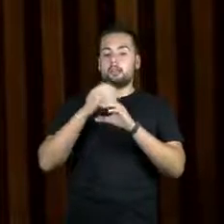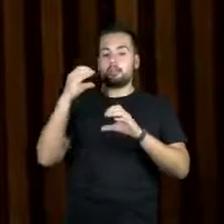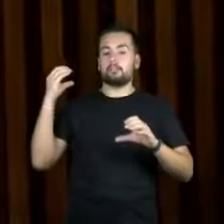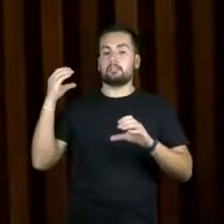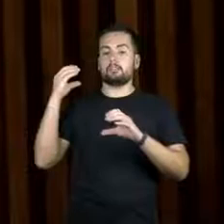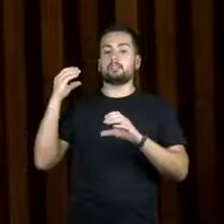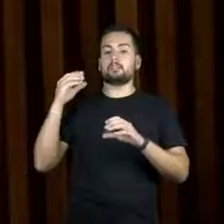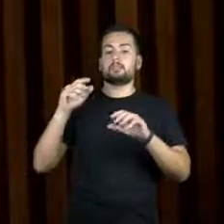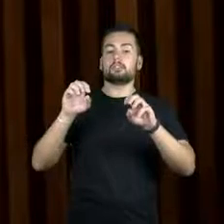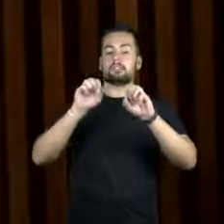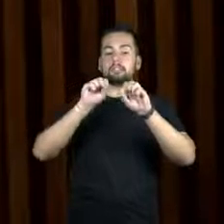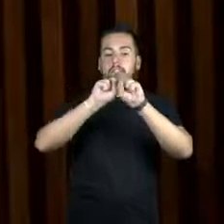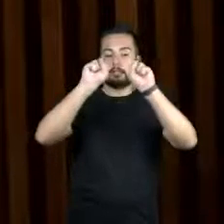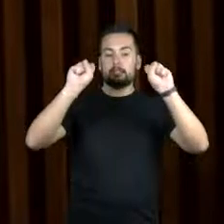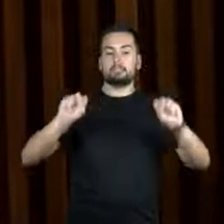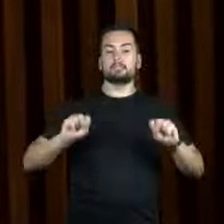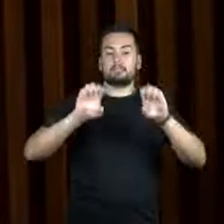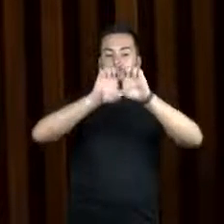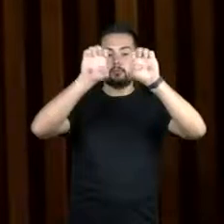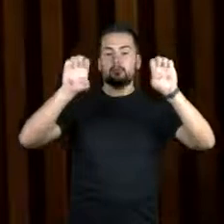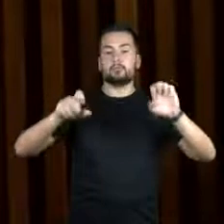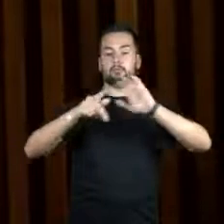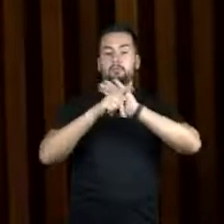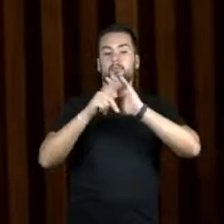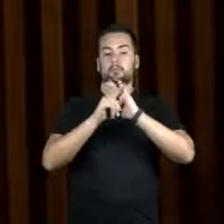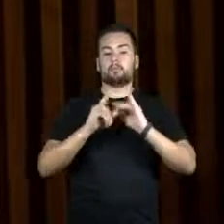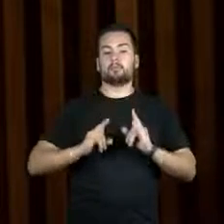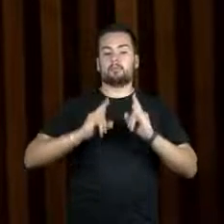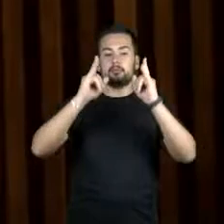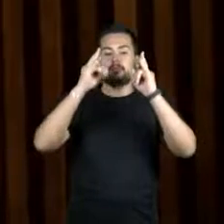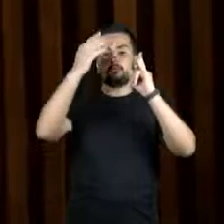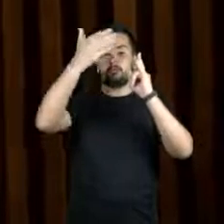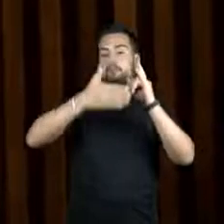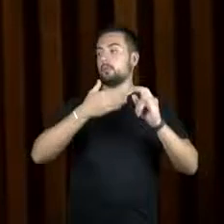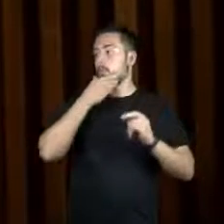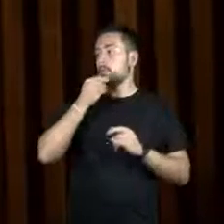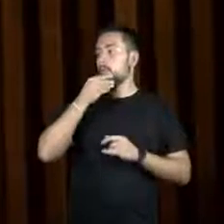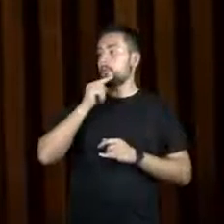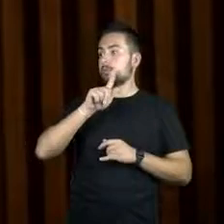de sistemas estruturais em edificações, Giovanni Di Stassi.